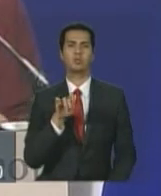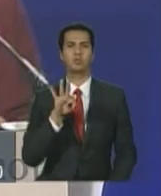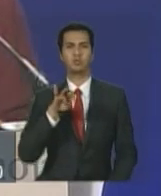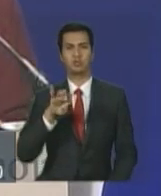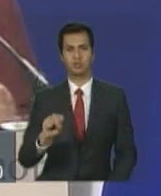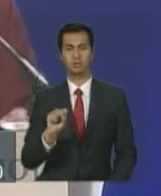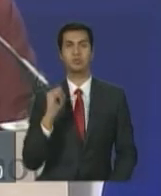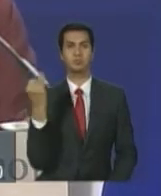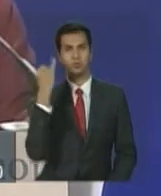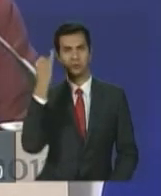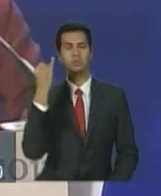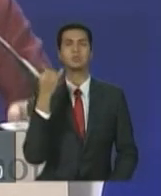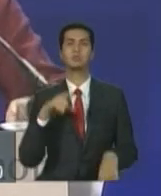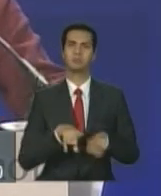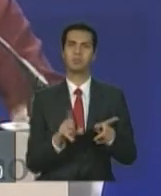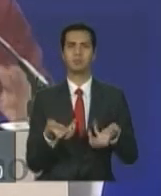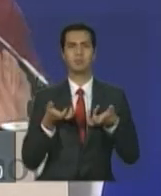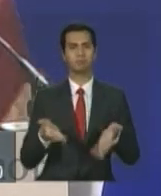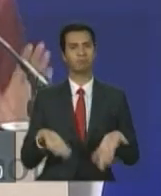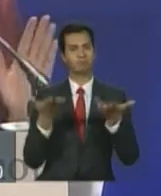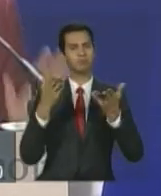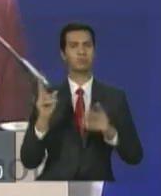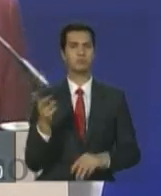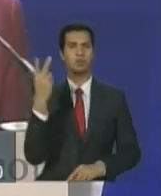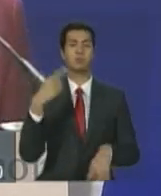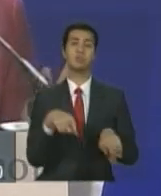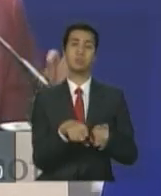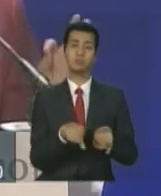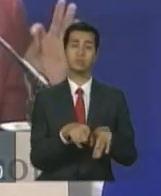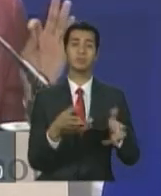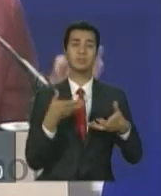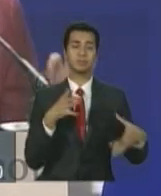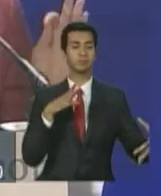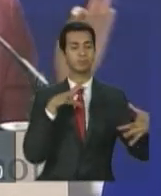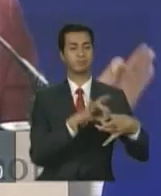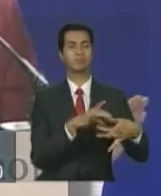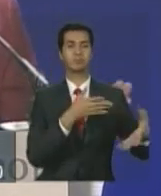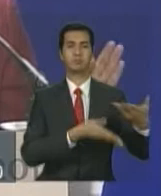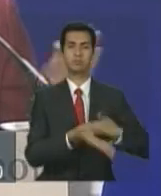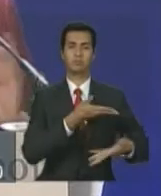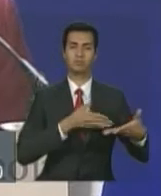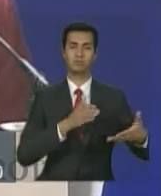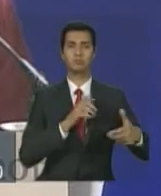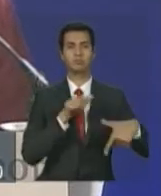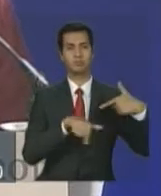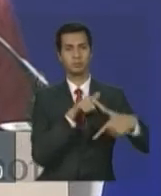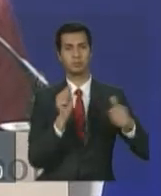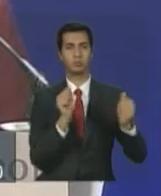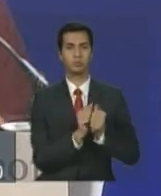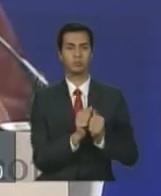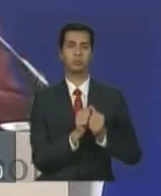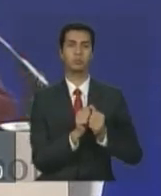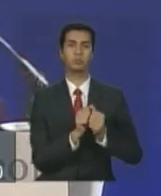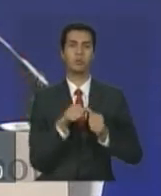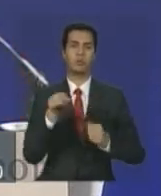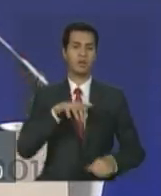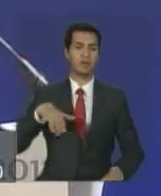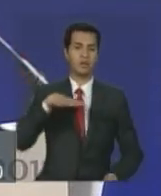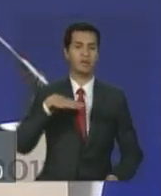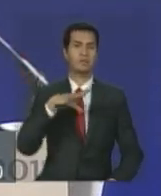E uma ênfase na nossa parceria, em termos de inovação, ciência e tecnologia.